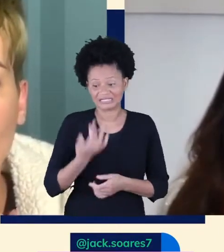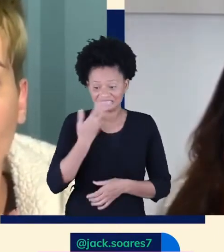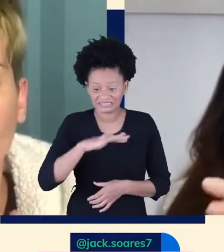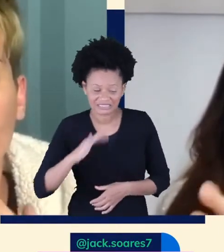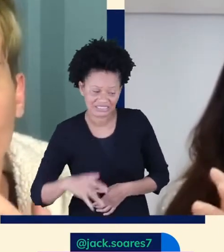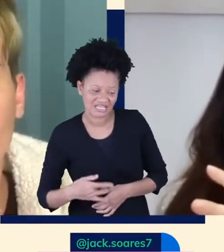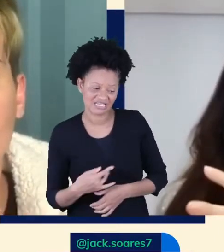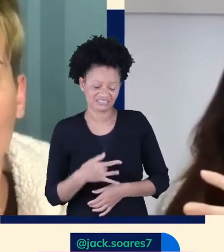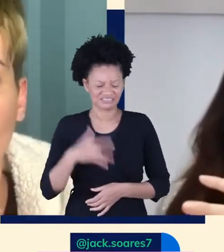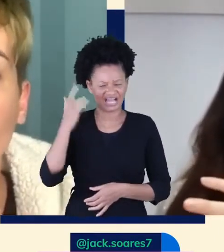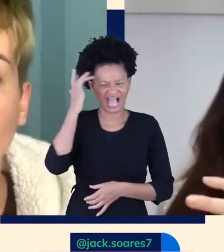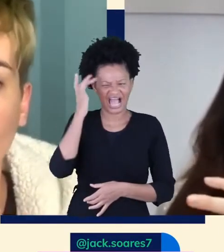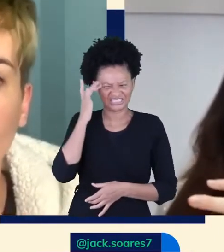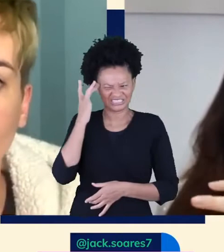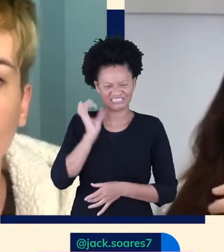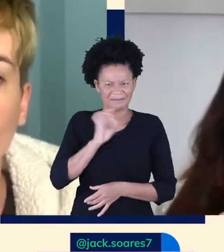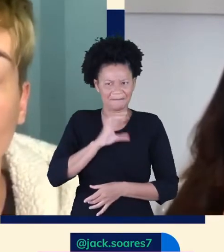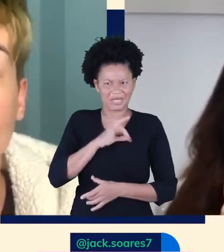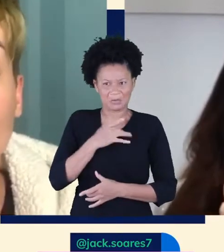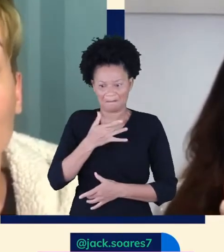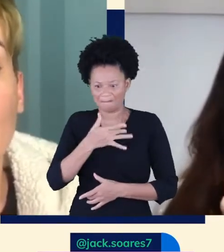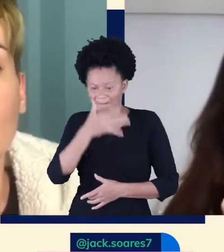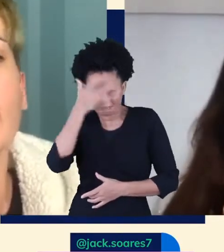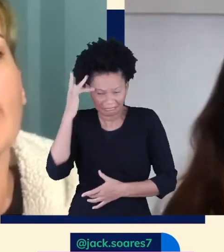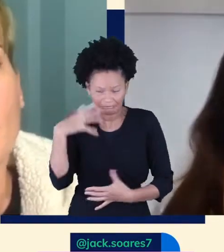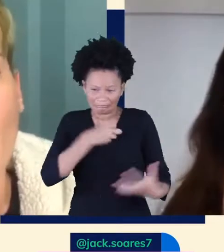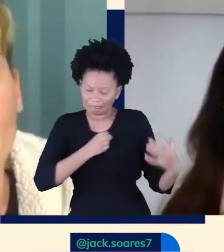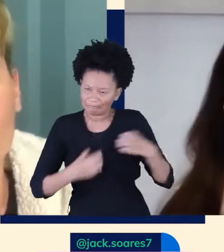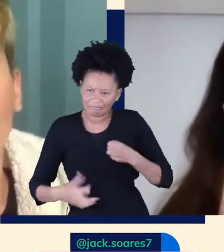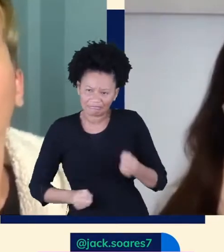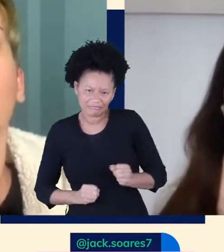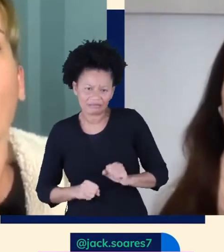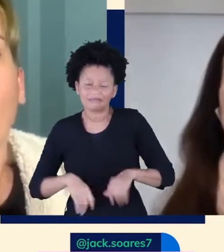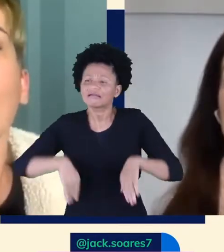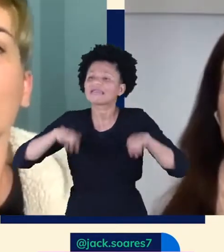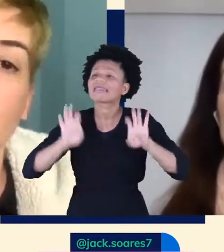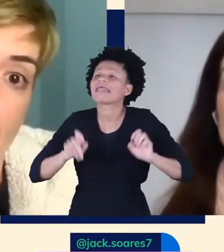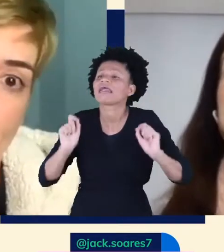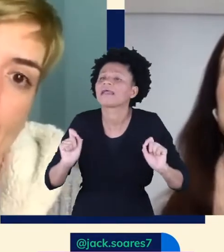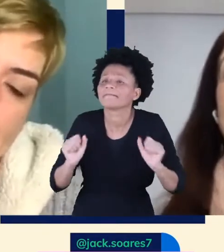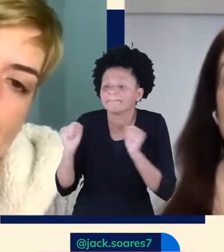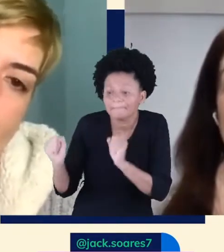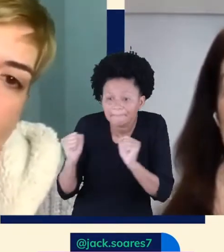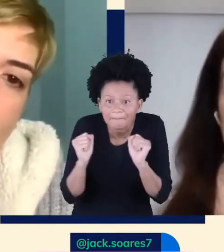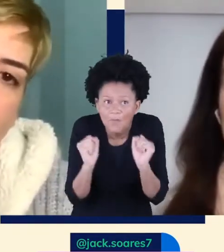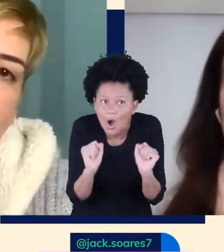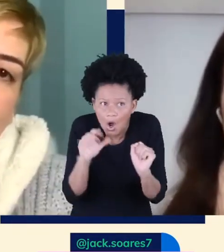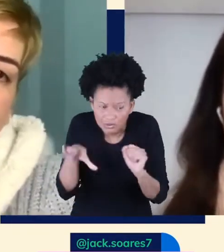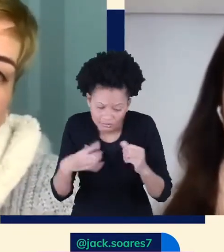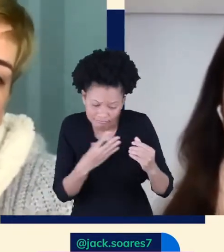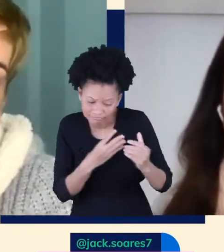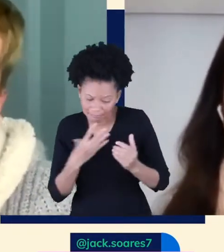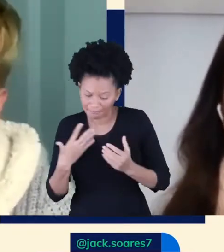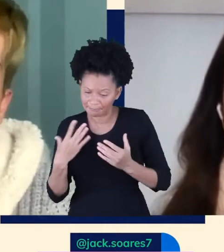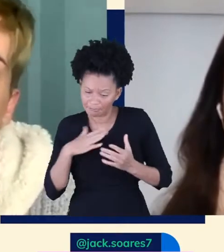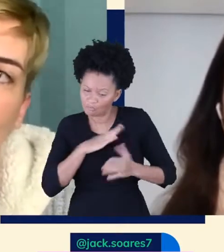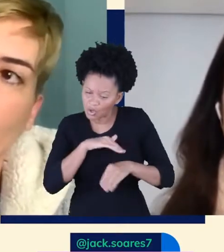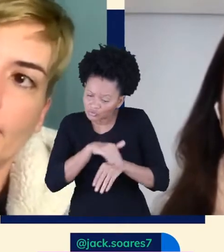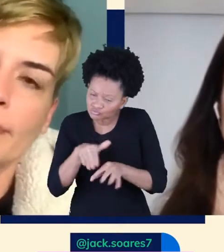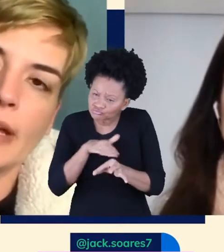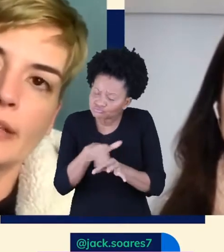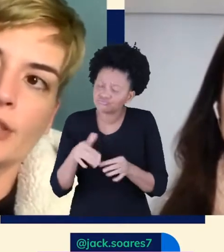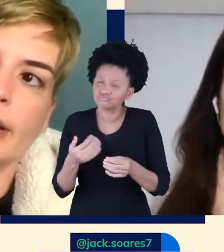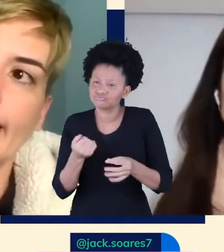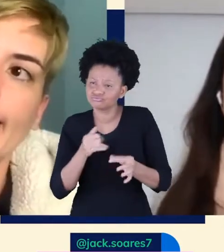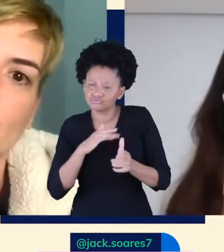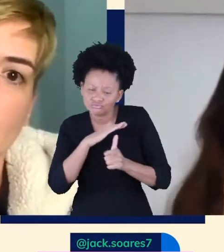pode tocar. Eu acho que se deixar bem claro na hora da conversa e ajudar no... Quem que pode? Você tá dando exemplo que é a mamãe